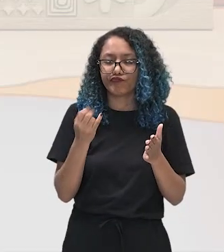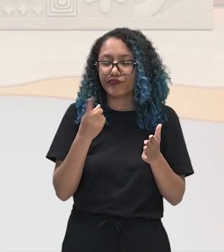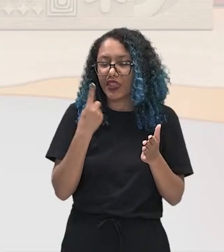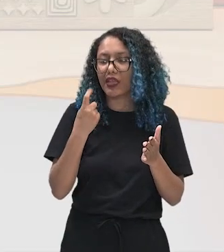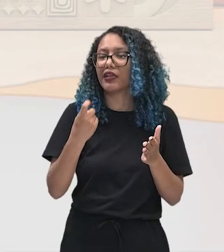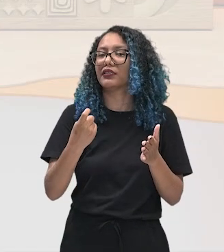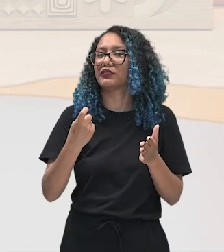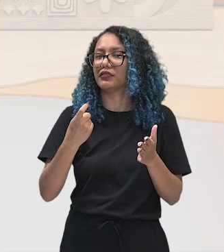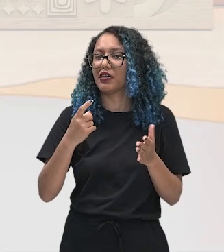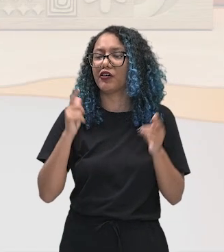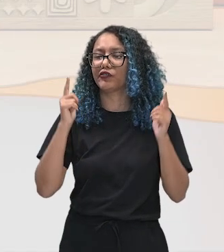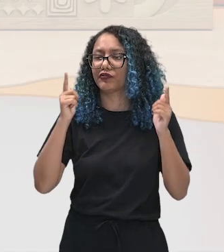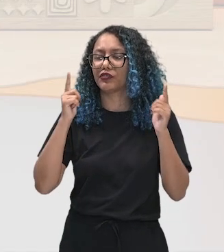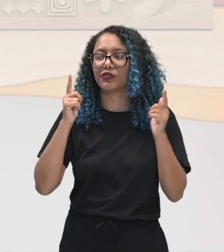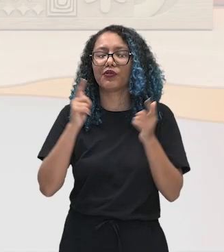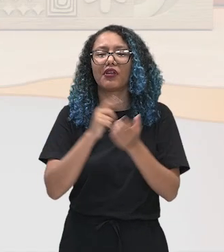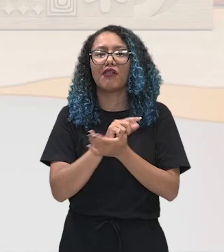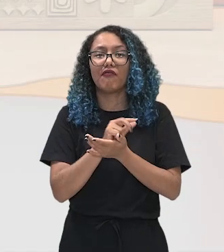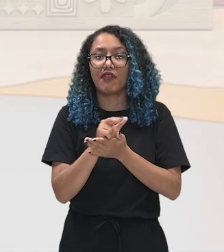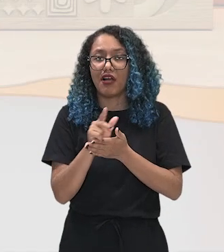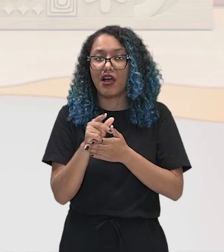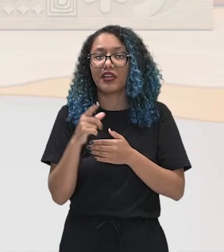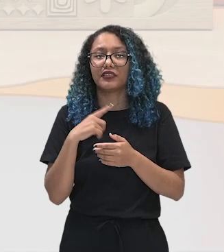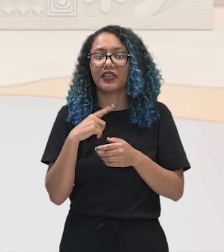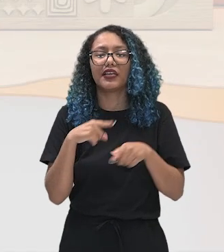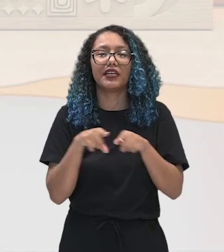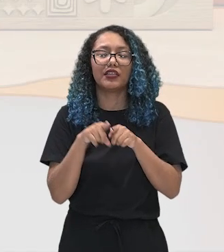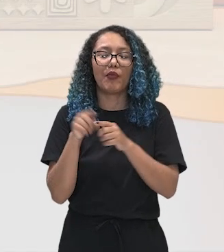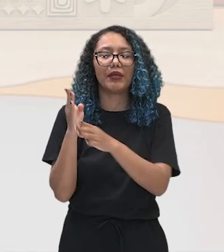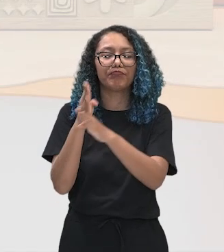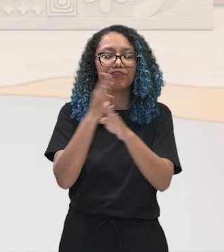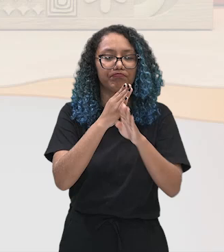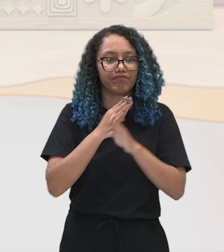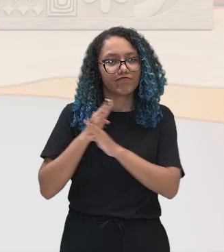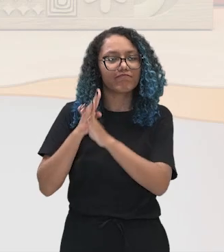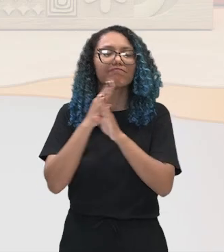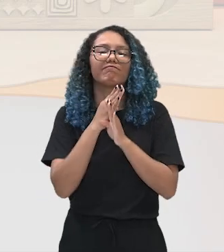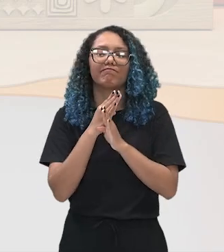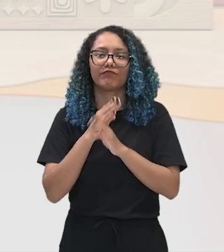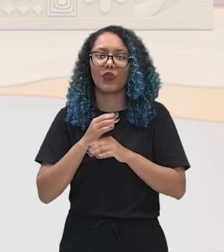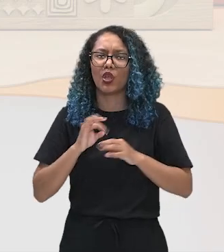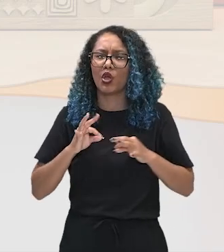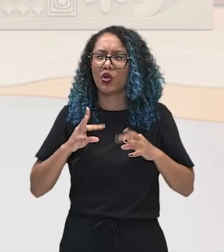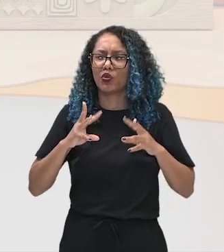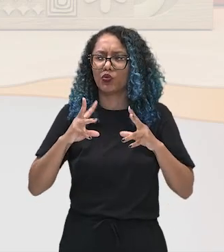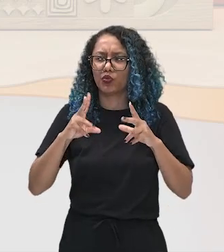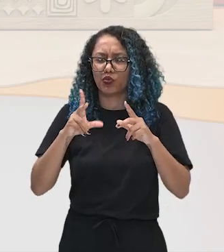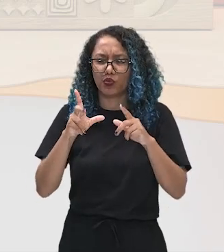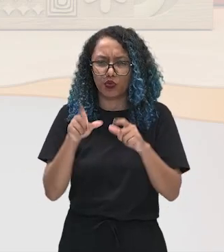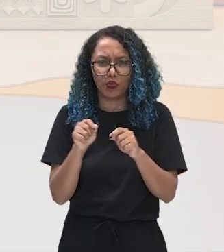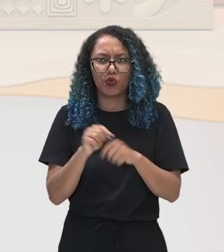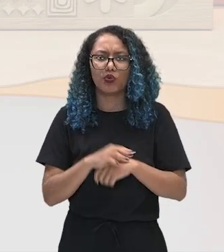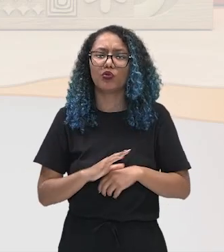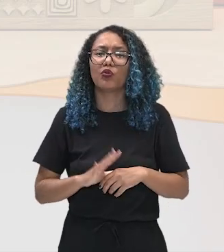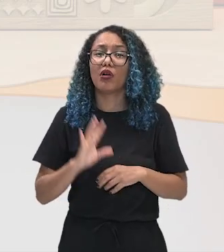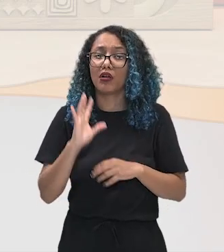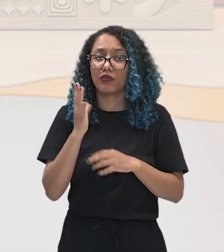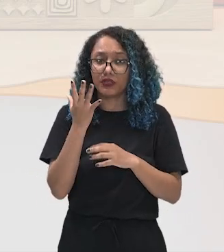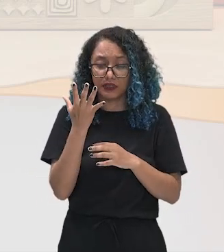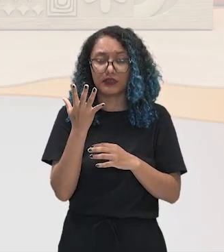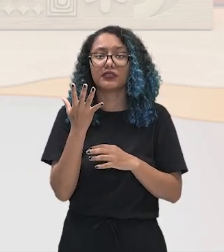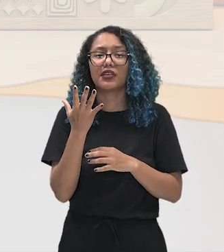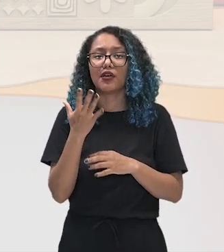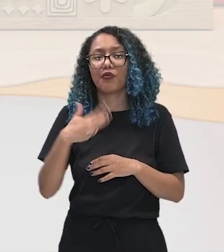de aventuras e descobertas, tá? Tudo isso acontecendo